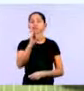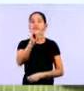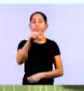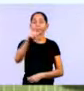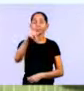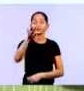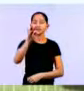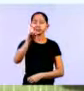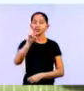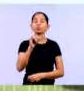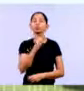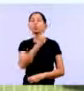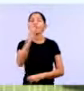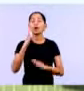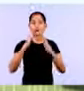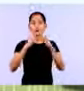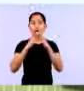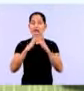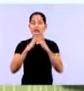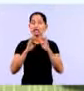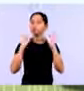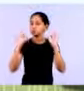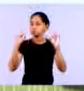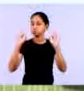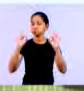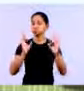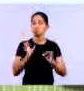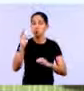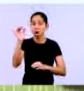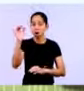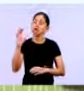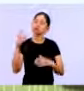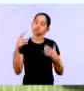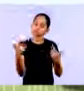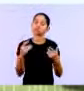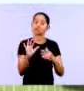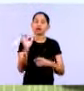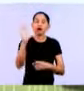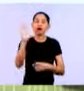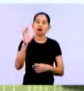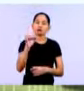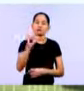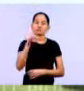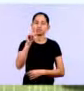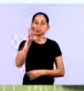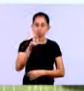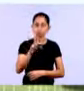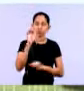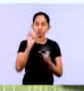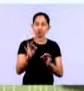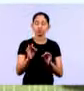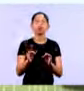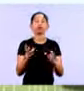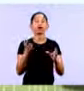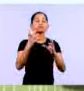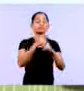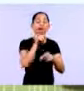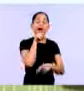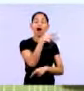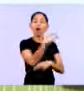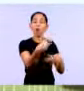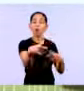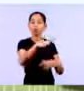valor venal do imóvel, sobre o IPVA, o valor do automóvel. Então vai ser sempre, a base de cálculo vai ser sempre o objeto.